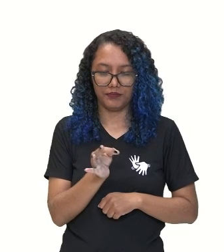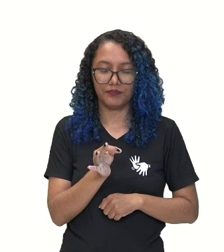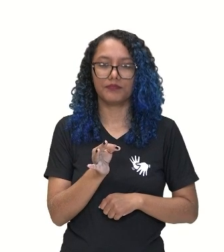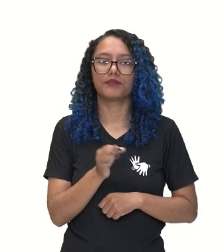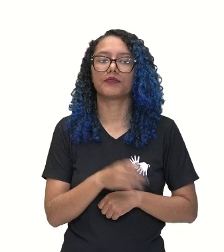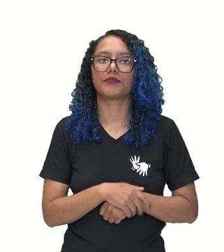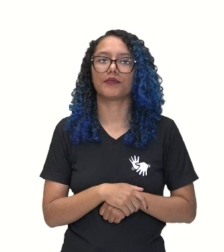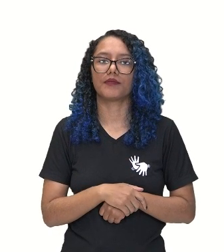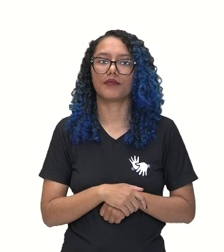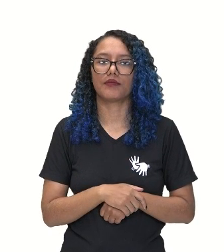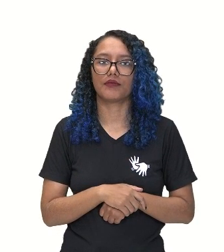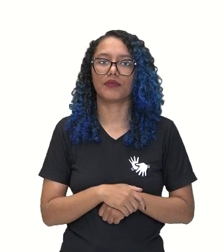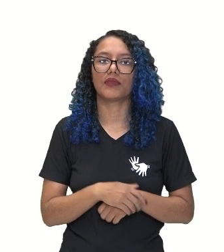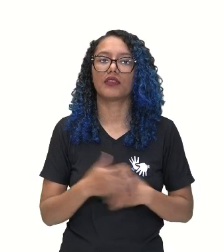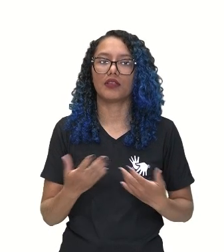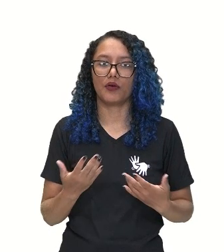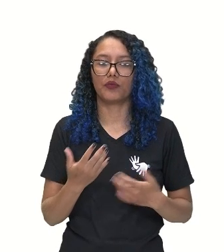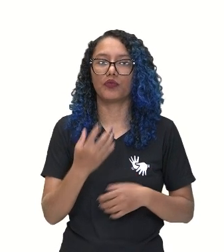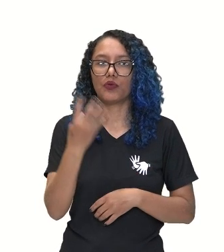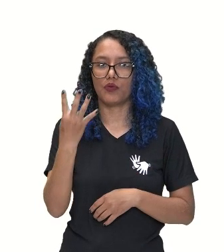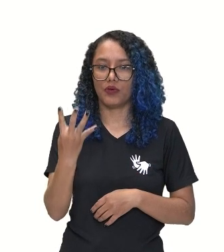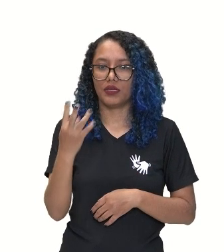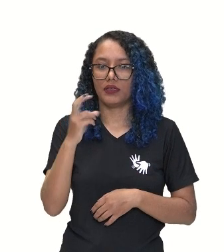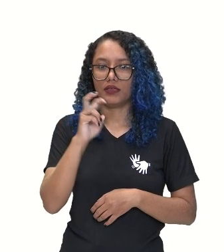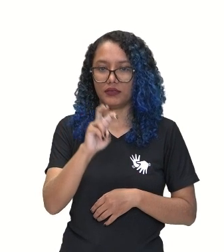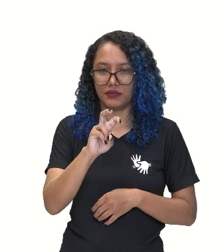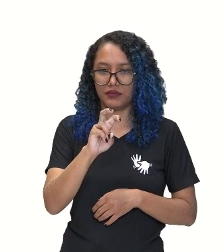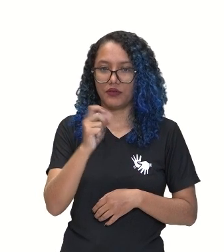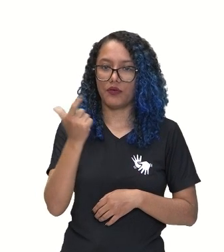Então, repita seguramente